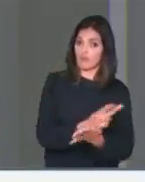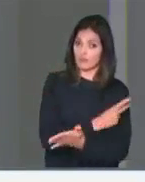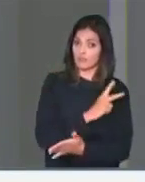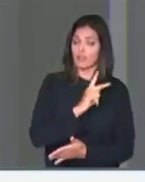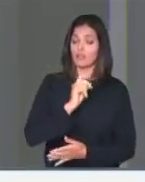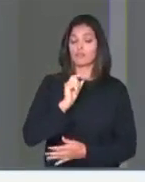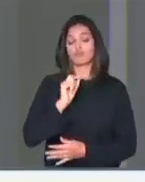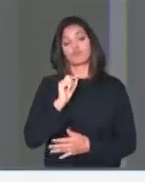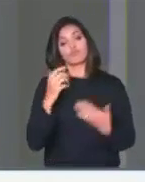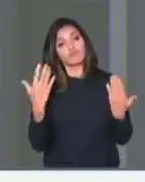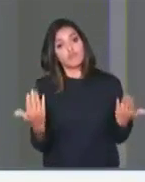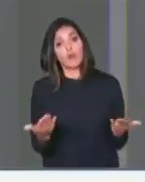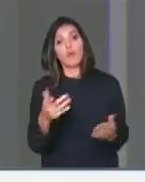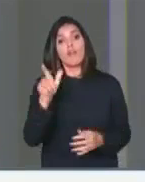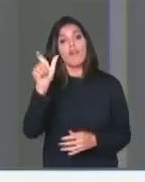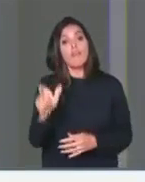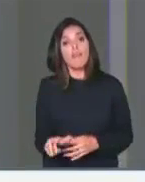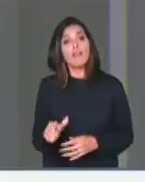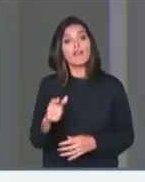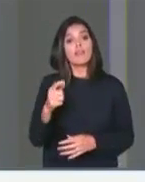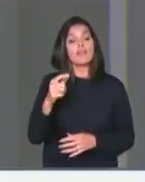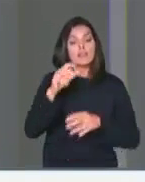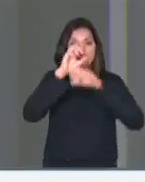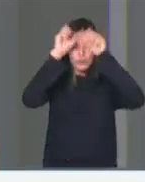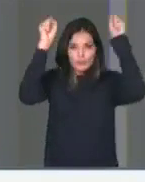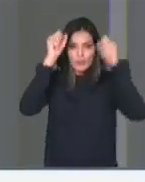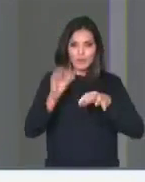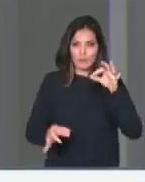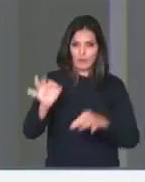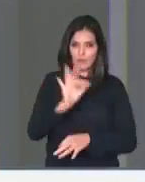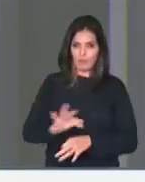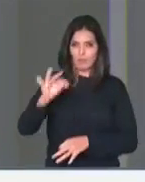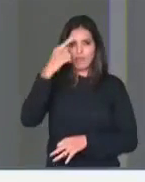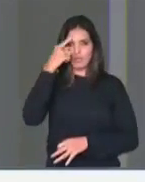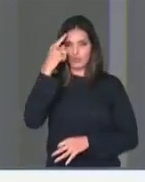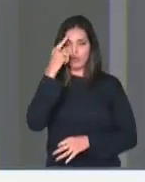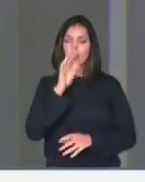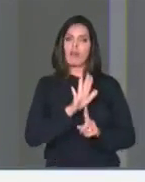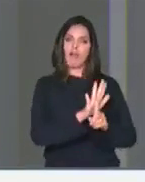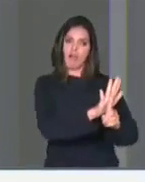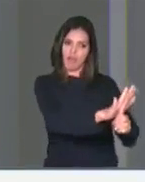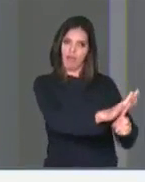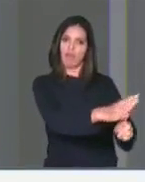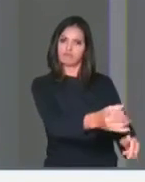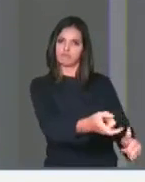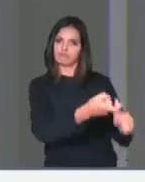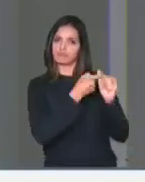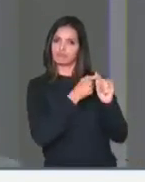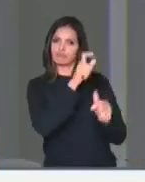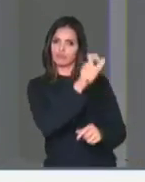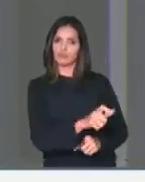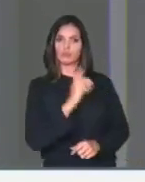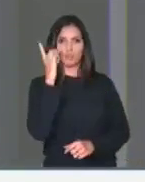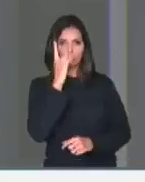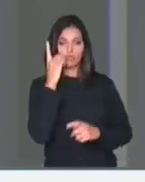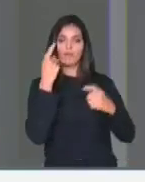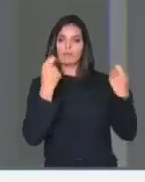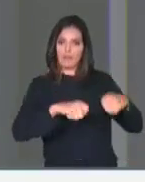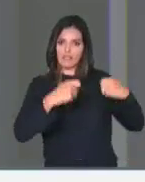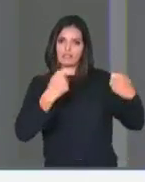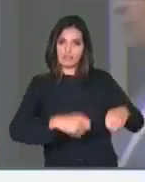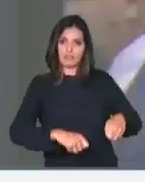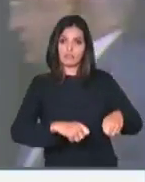específico e ele entendeu que o apartamento era necessário para que o processo ocorrência e